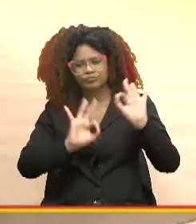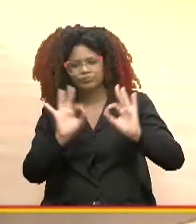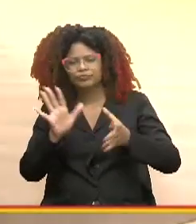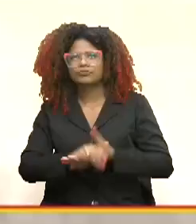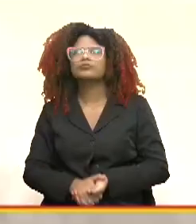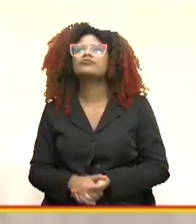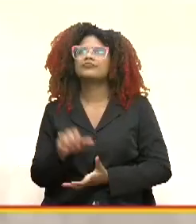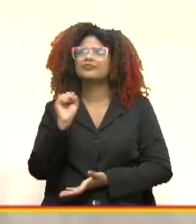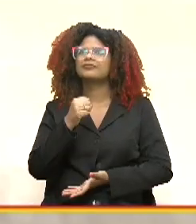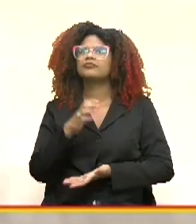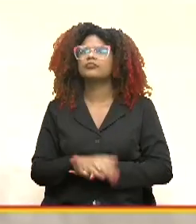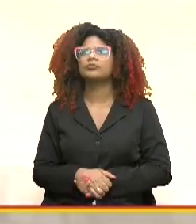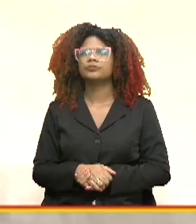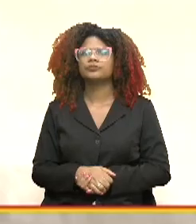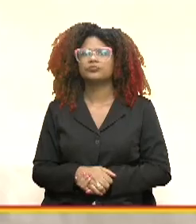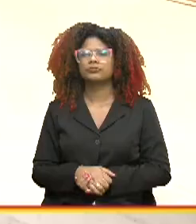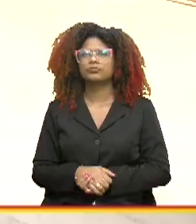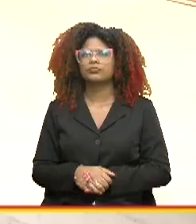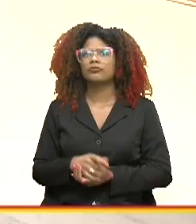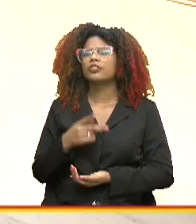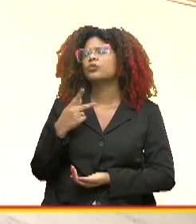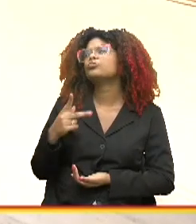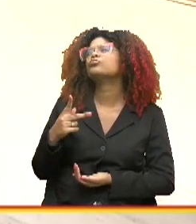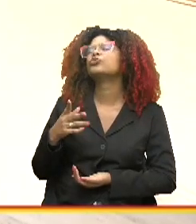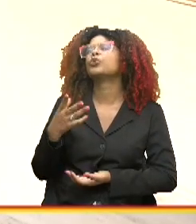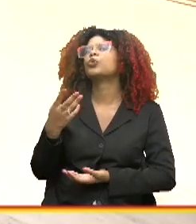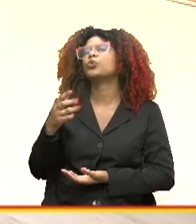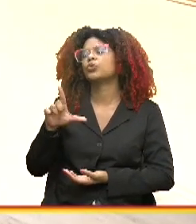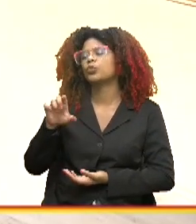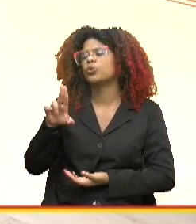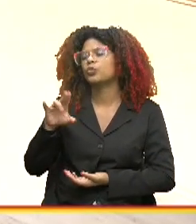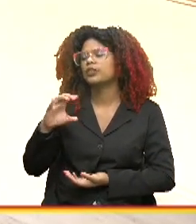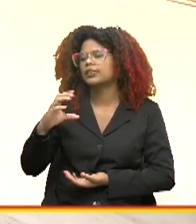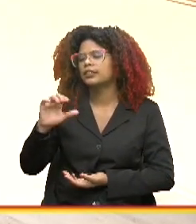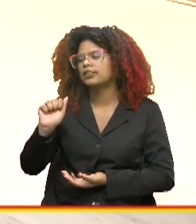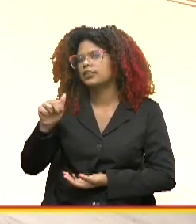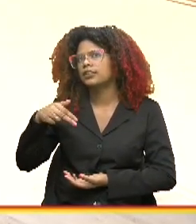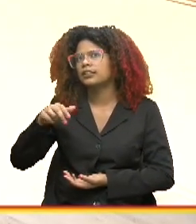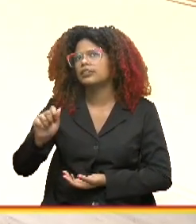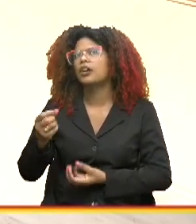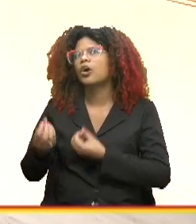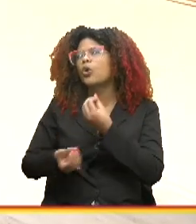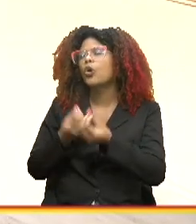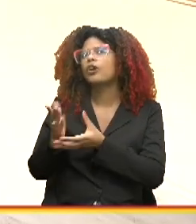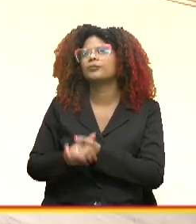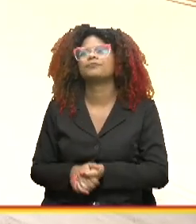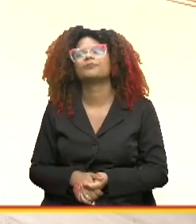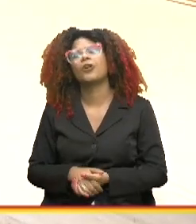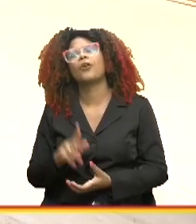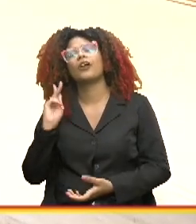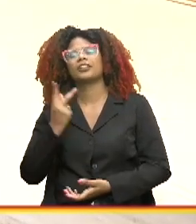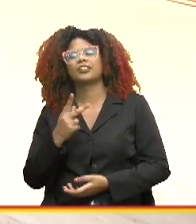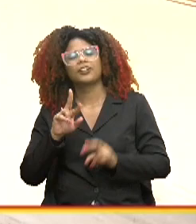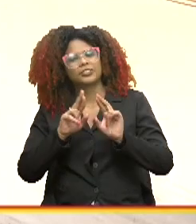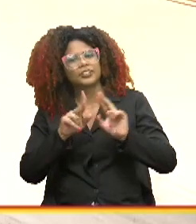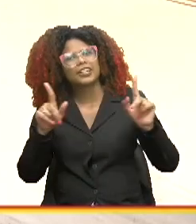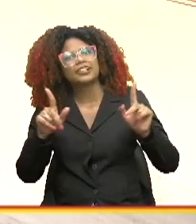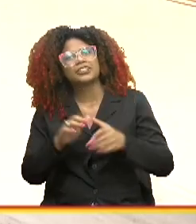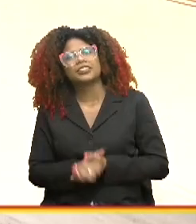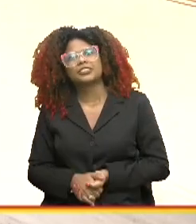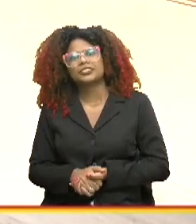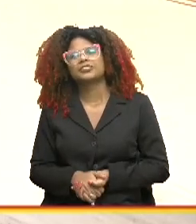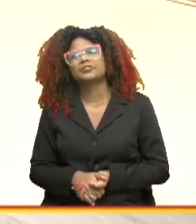aí e contigo Luciana como é que foi bom e a história é um pouco diferente né Bom dia Lu